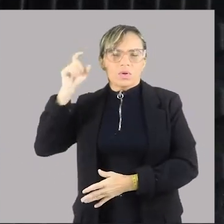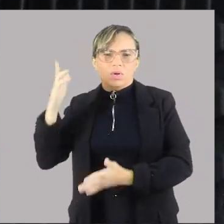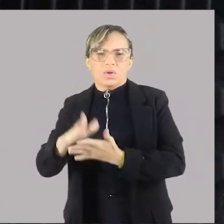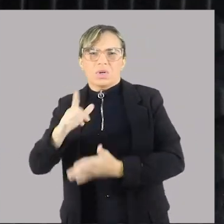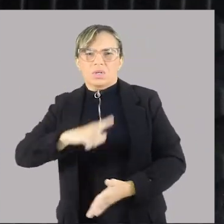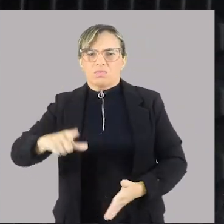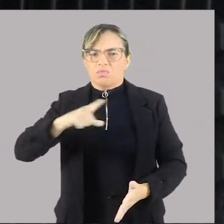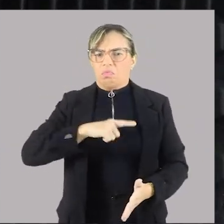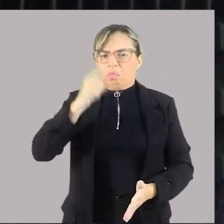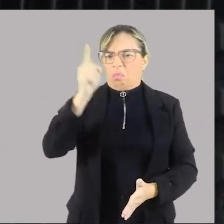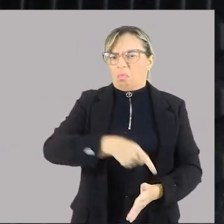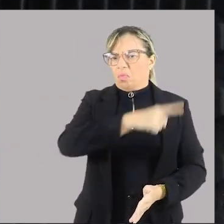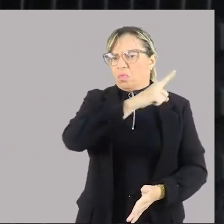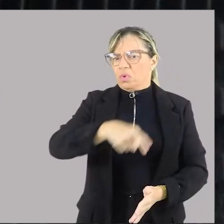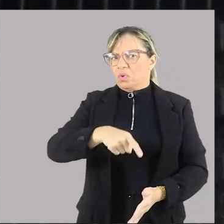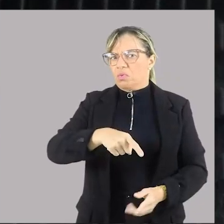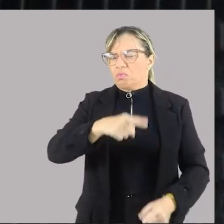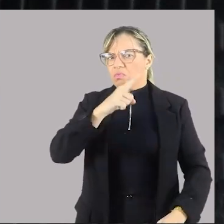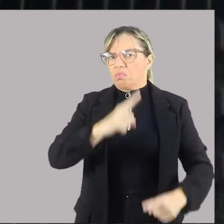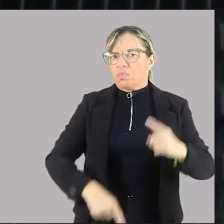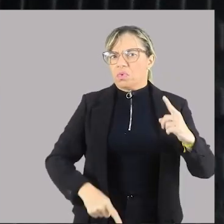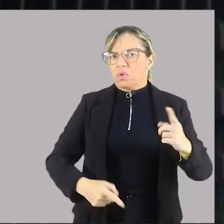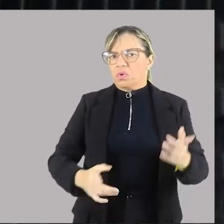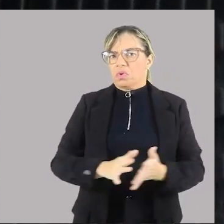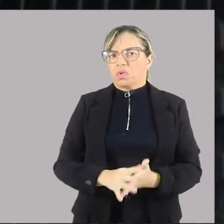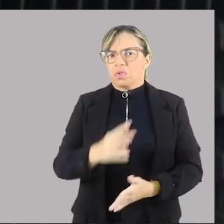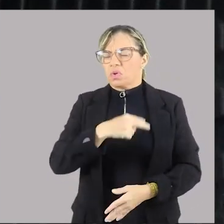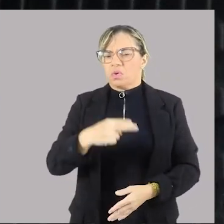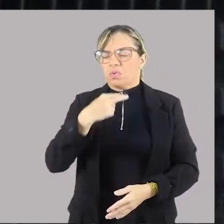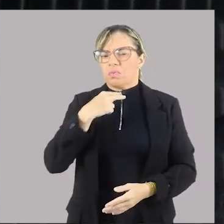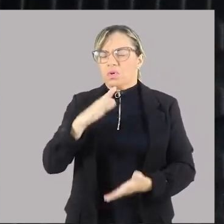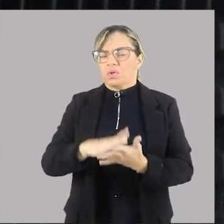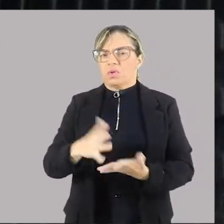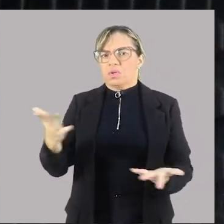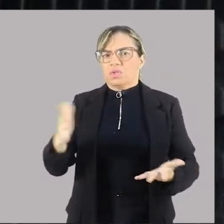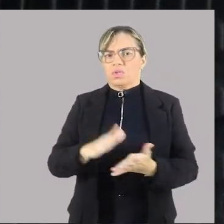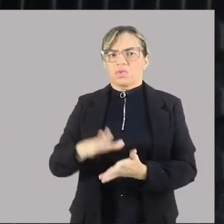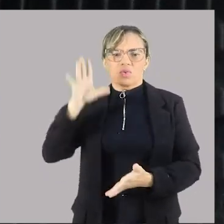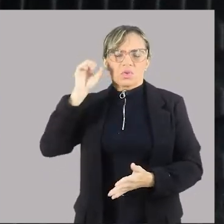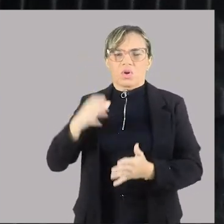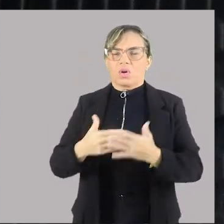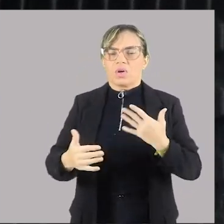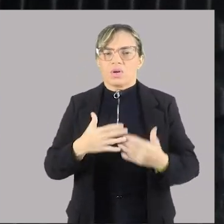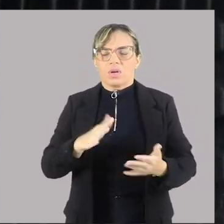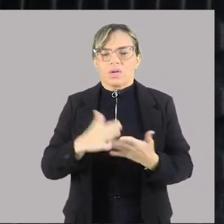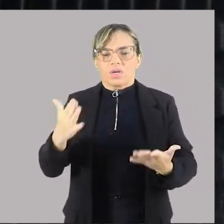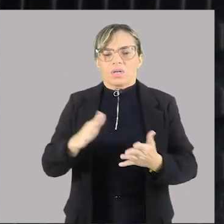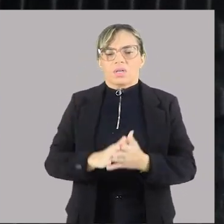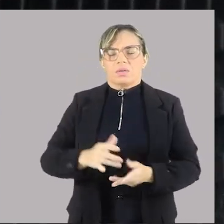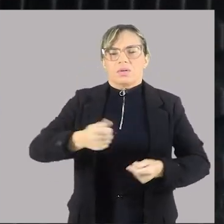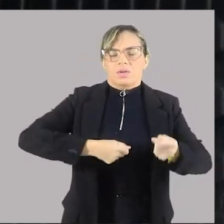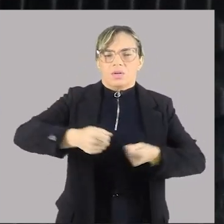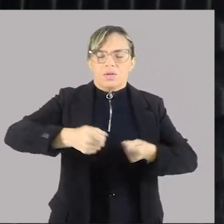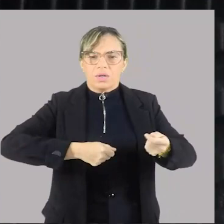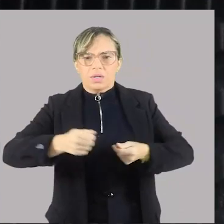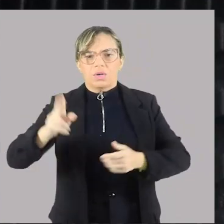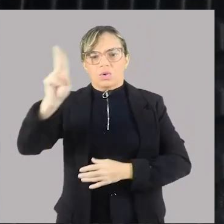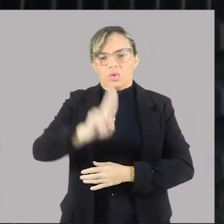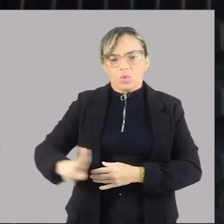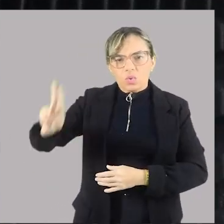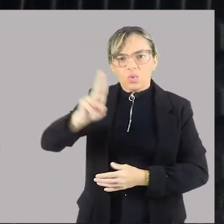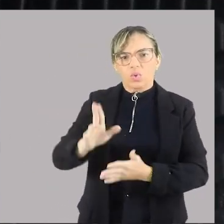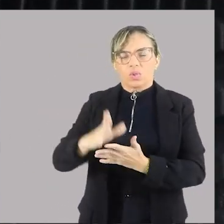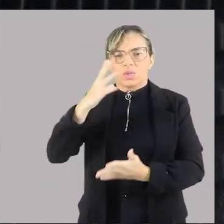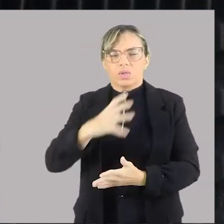tem a censura na programação do rádio, mas além da censura da disciplina, o governo usa o